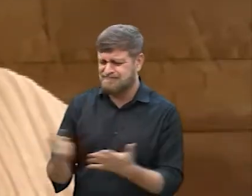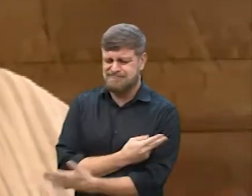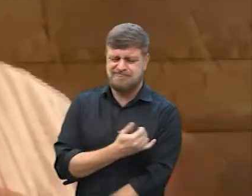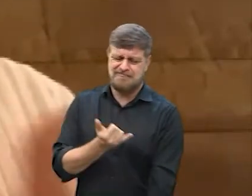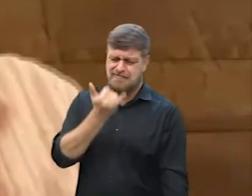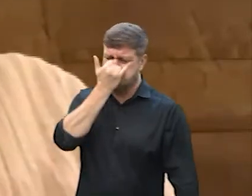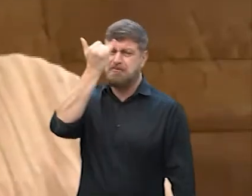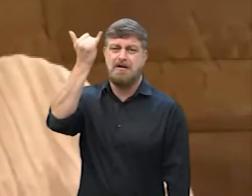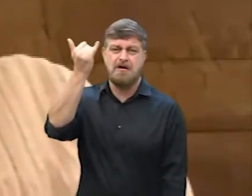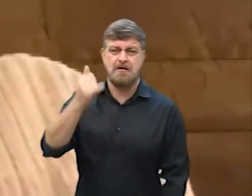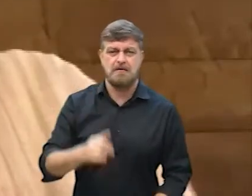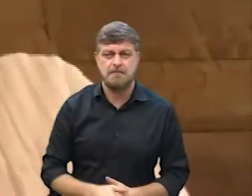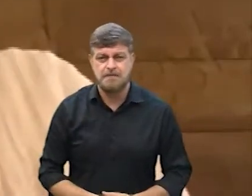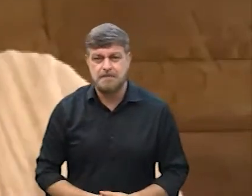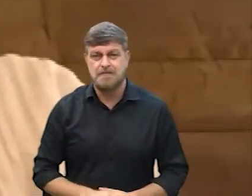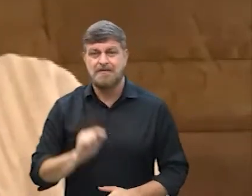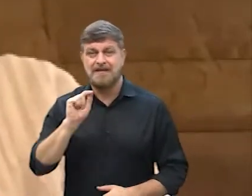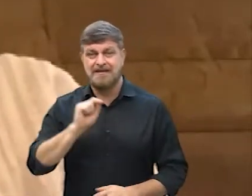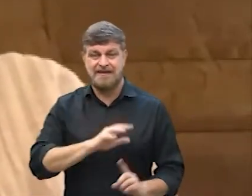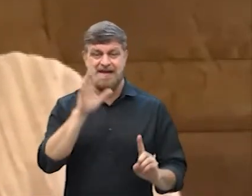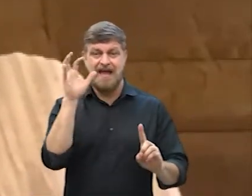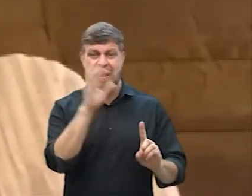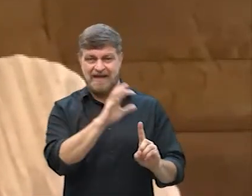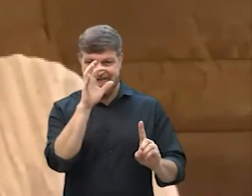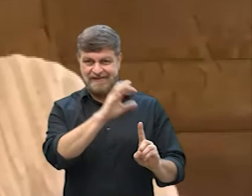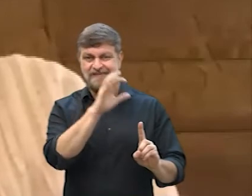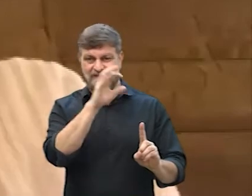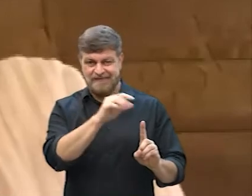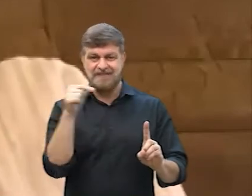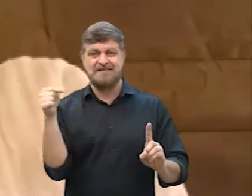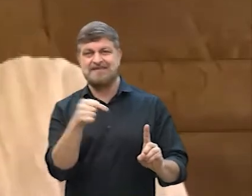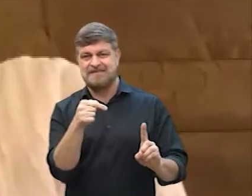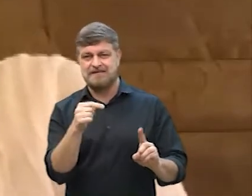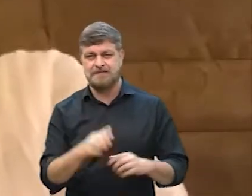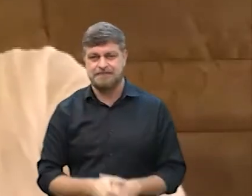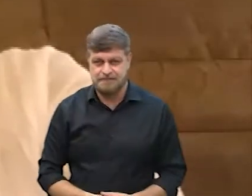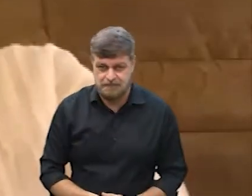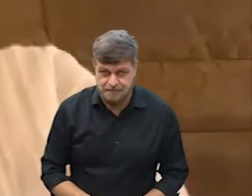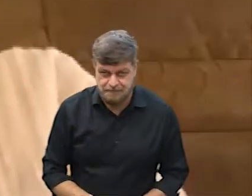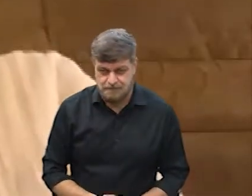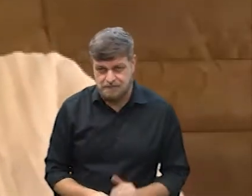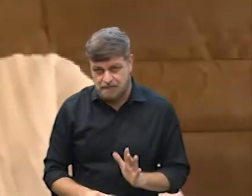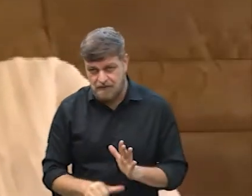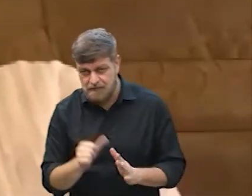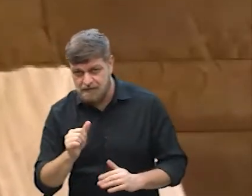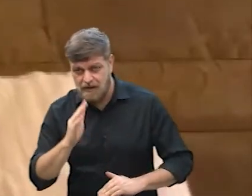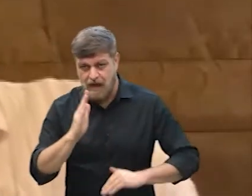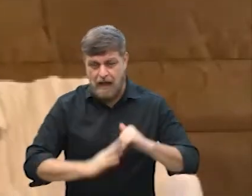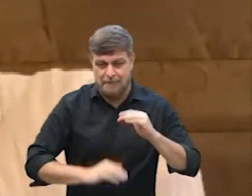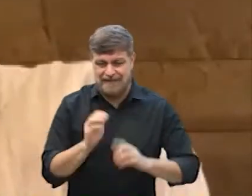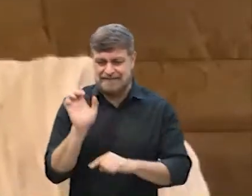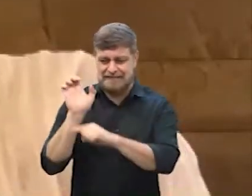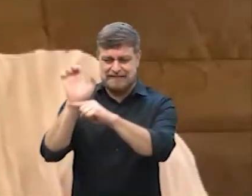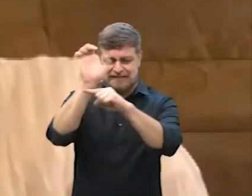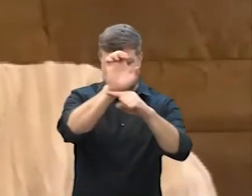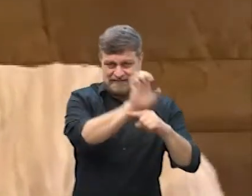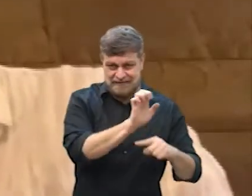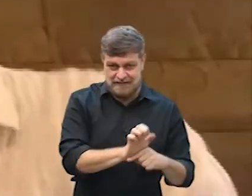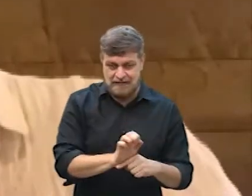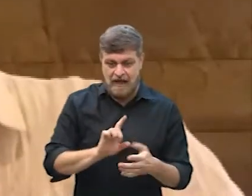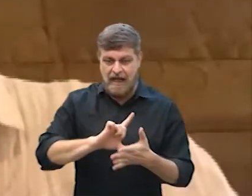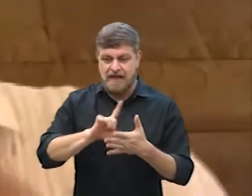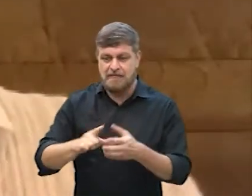isso acaba influenciando em cadeia, compreende? Ele influencia ações nos estados e os